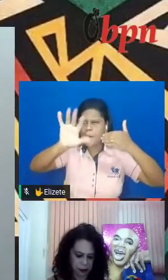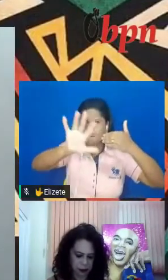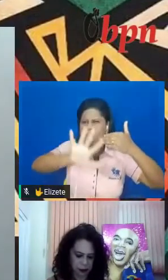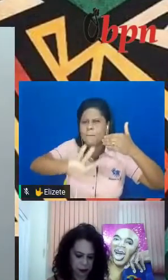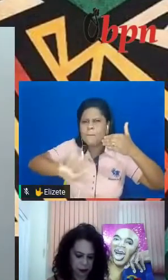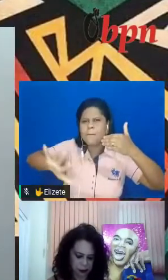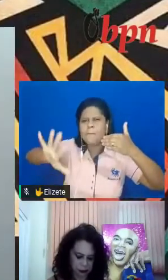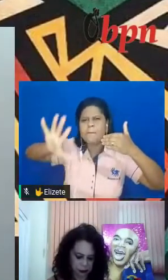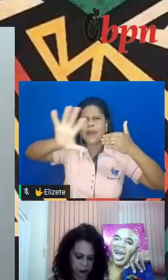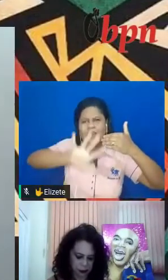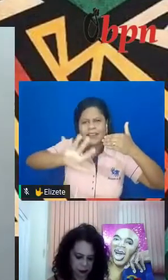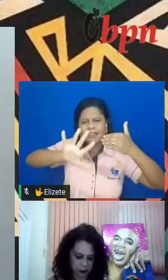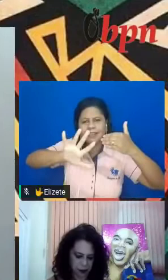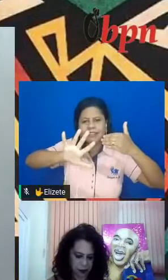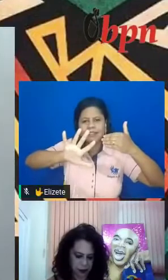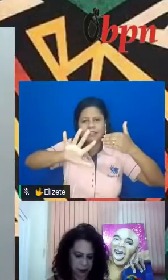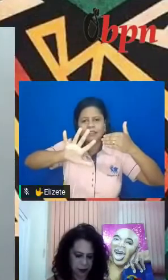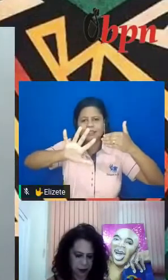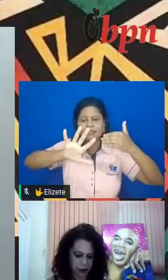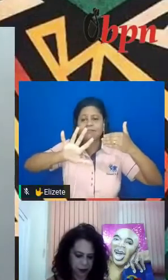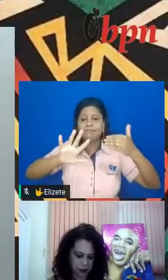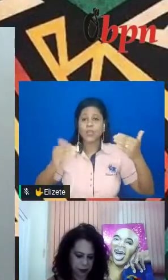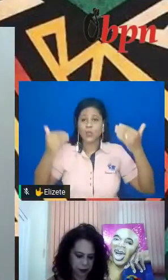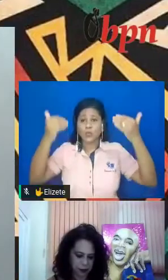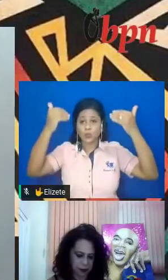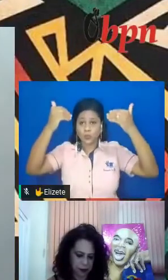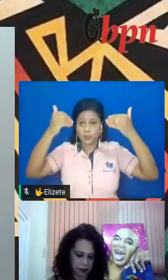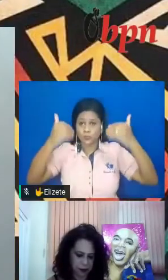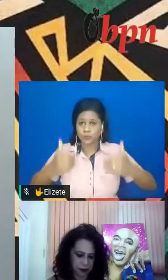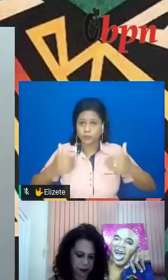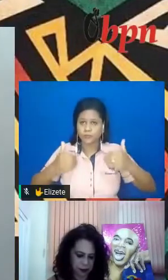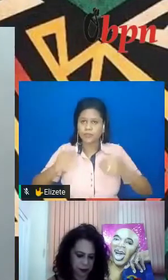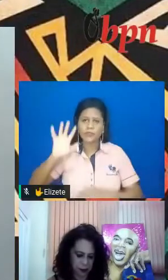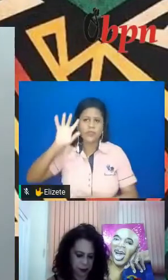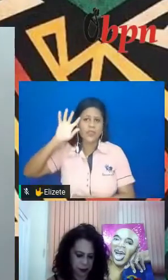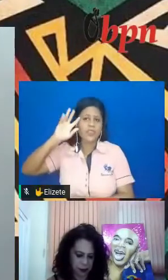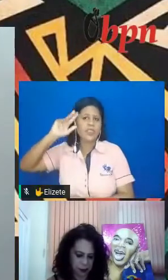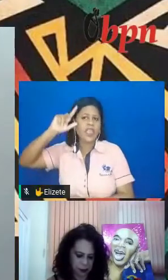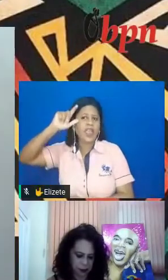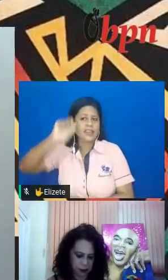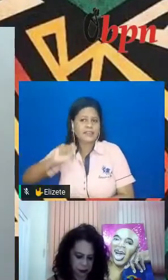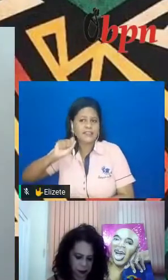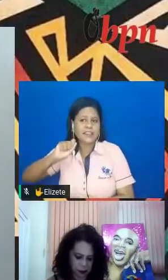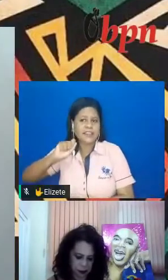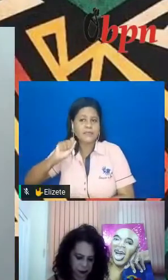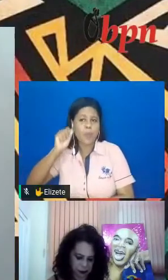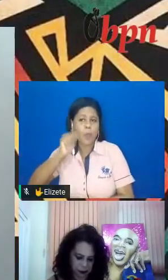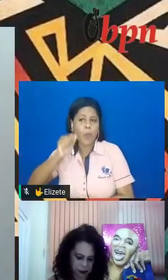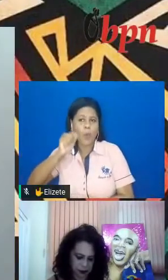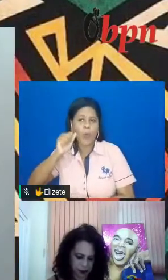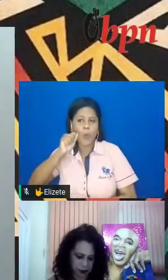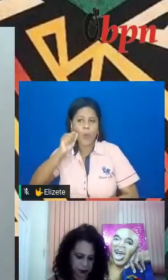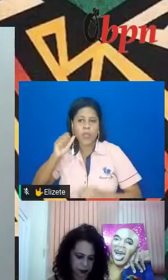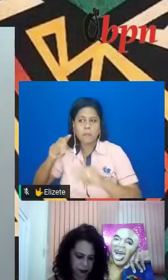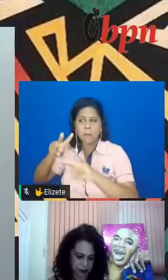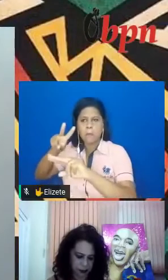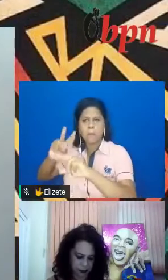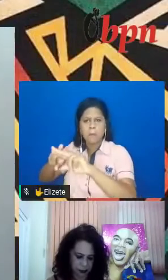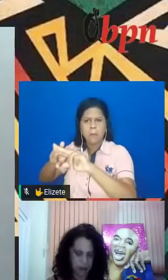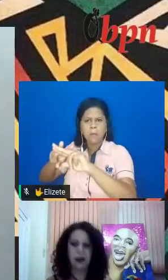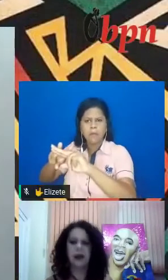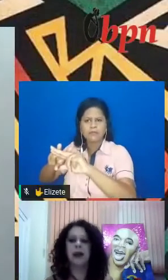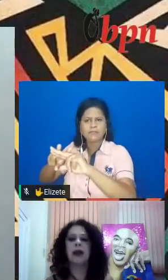das africanas escravizadas dentro da Casa Grande. Quando, no ano que eu não me lembro